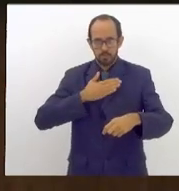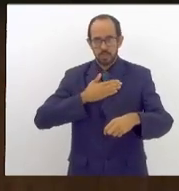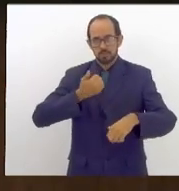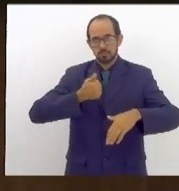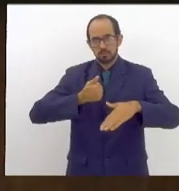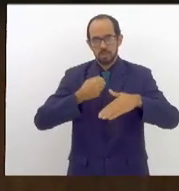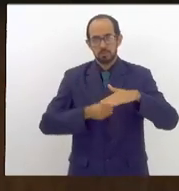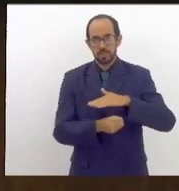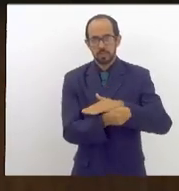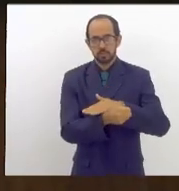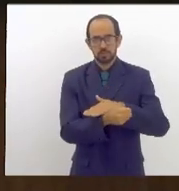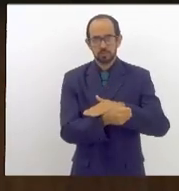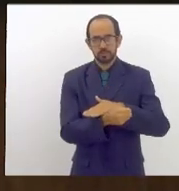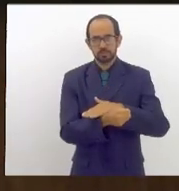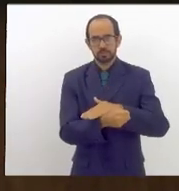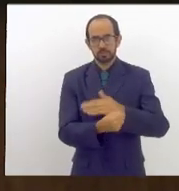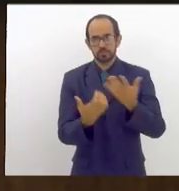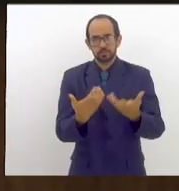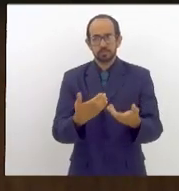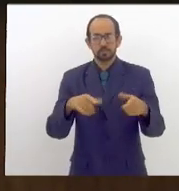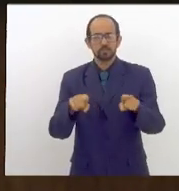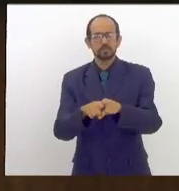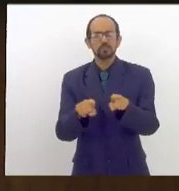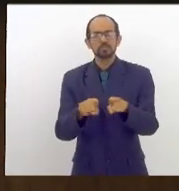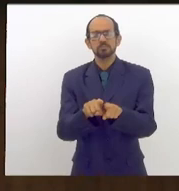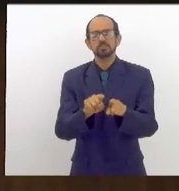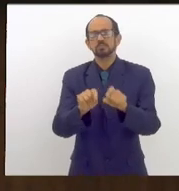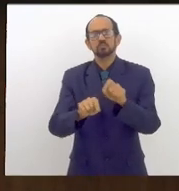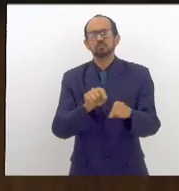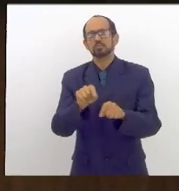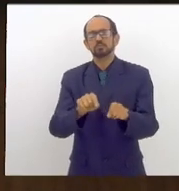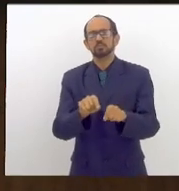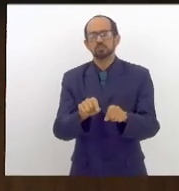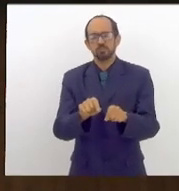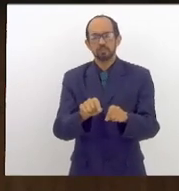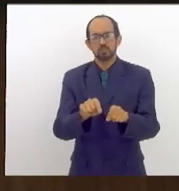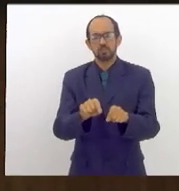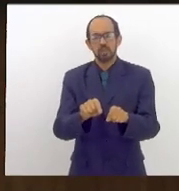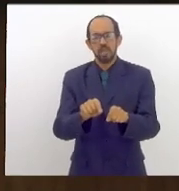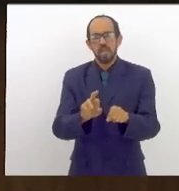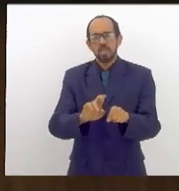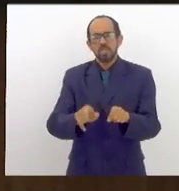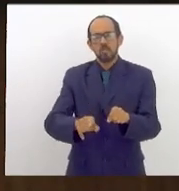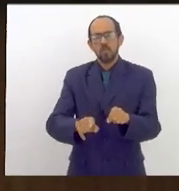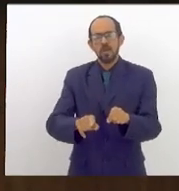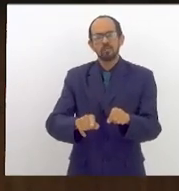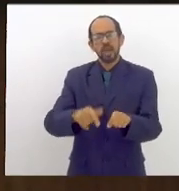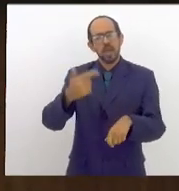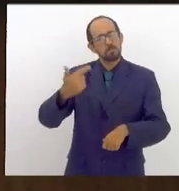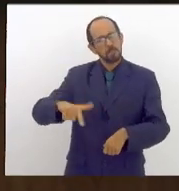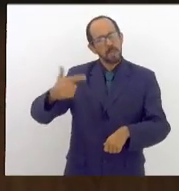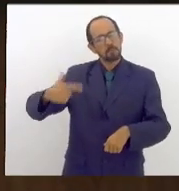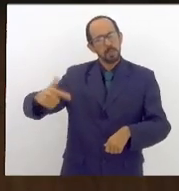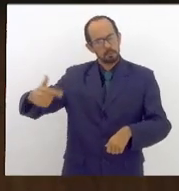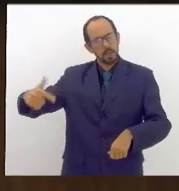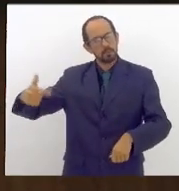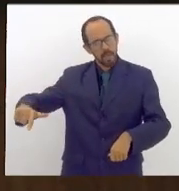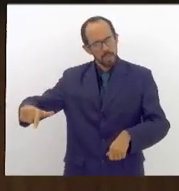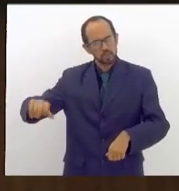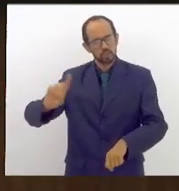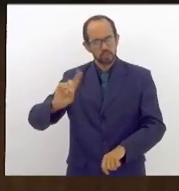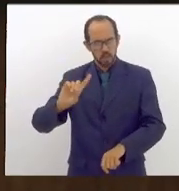mandato quero aqui não ser redundante nas minhas palavras Presidente mas eu quero deixar